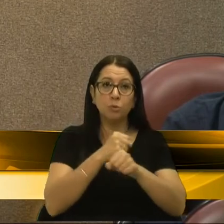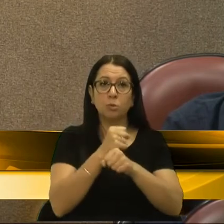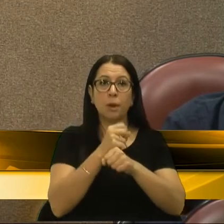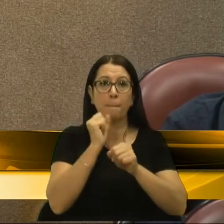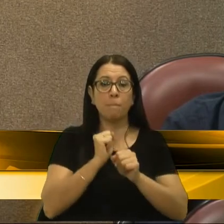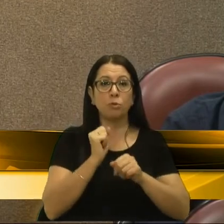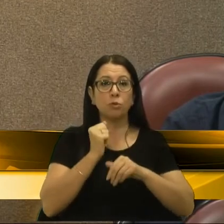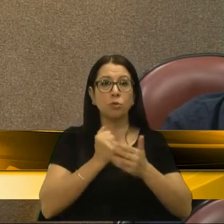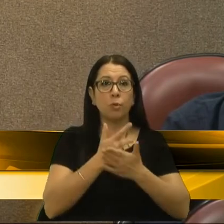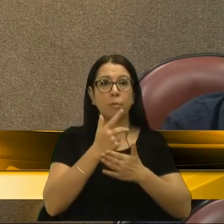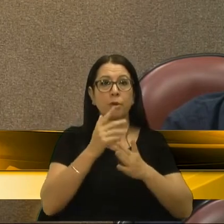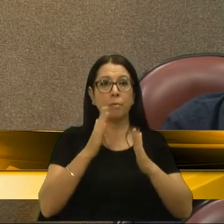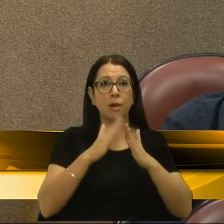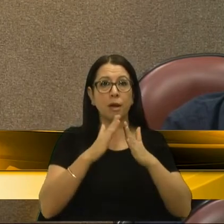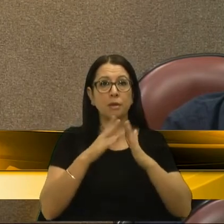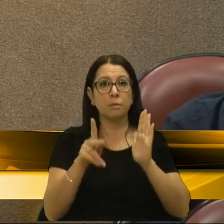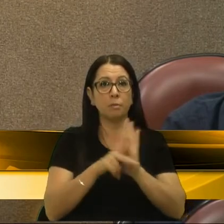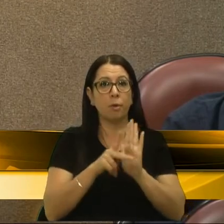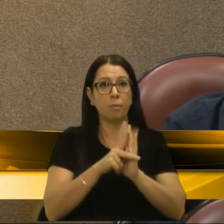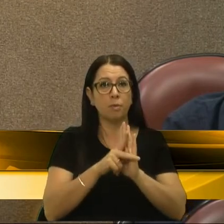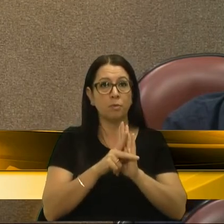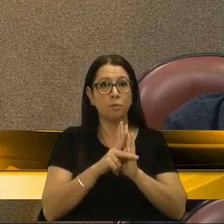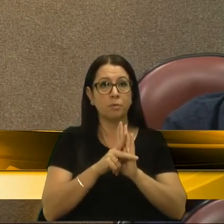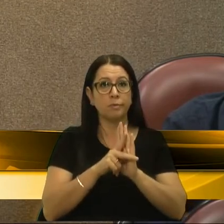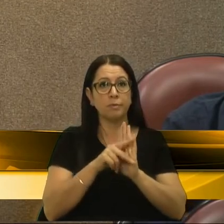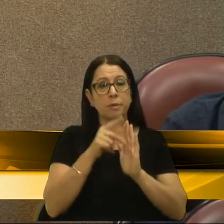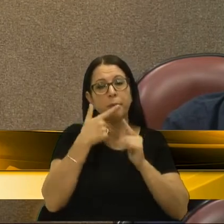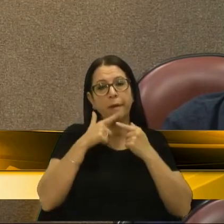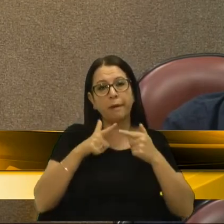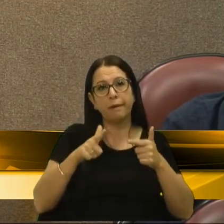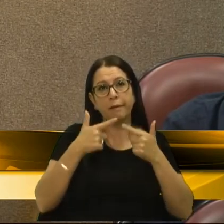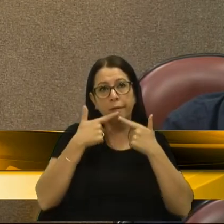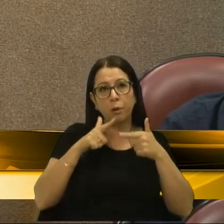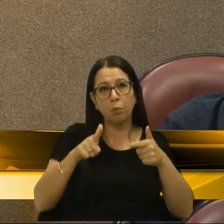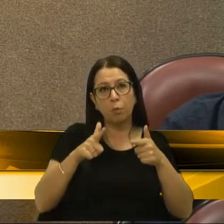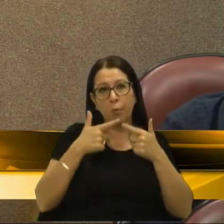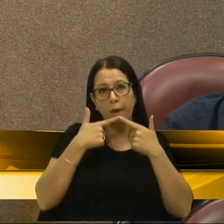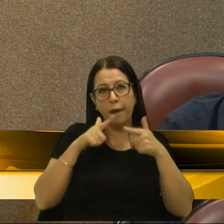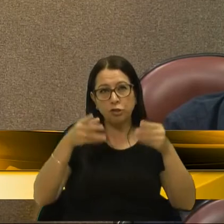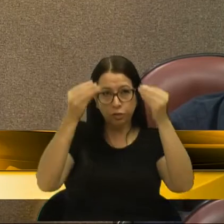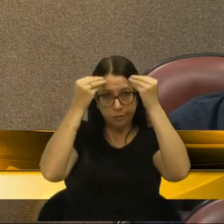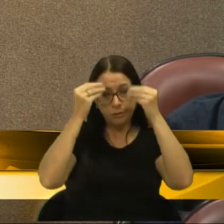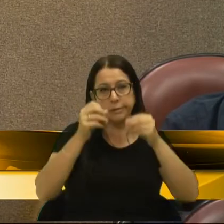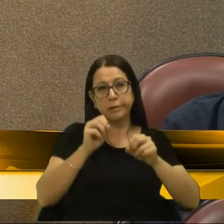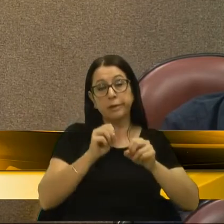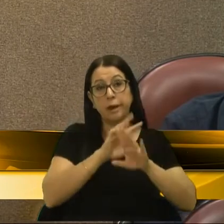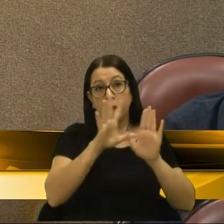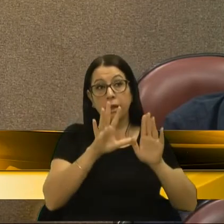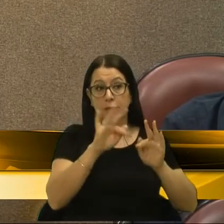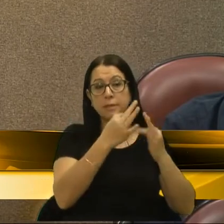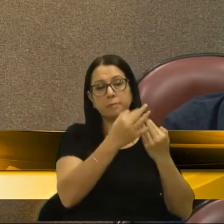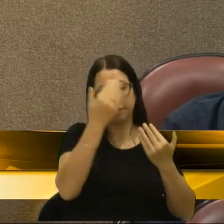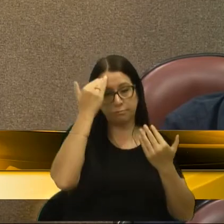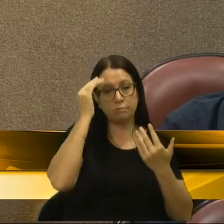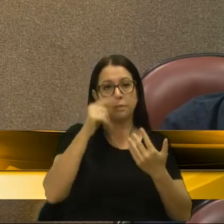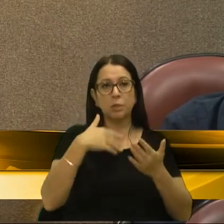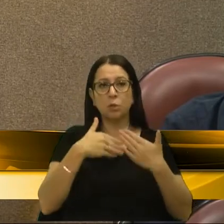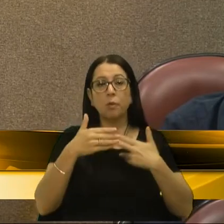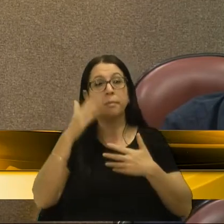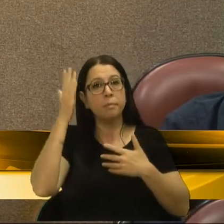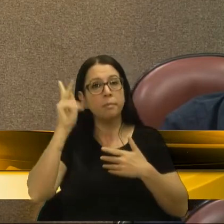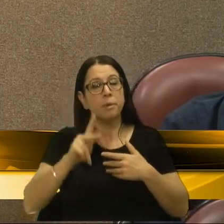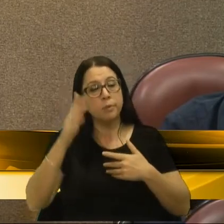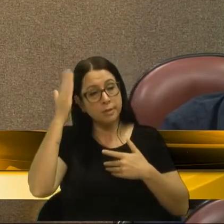pode comprar uma casa própria. Né? Estou usando uma linguagem clara que as famílias entendem. E qualquer pessoa sabe